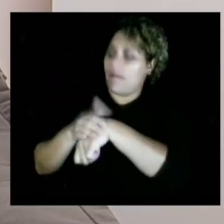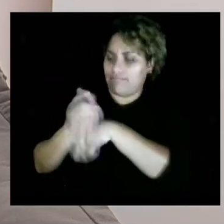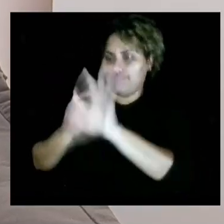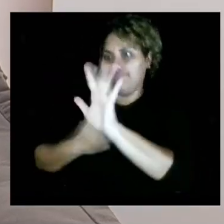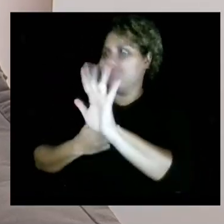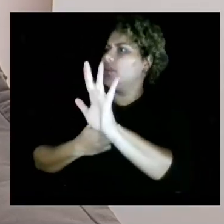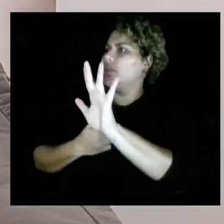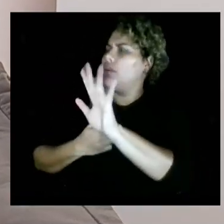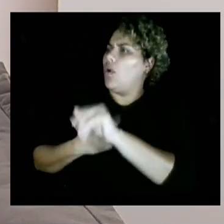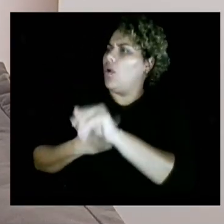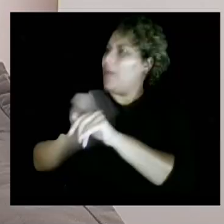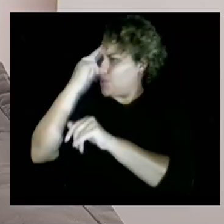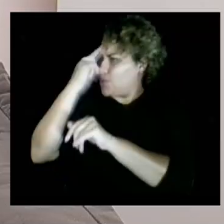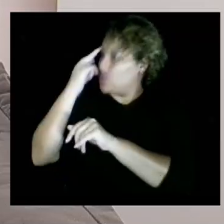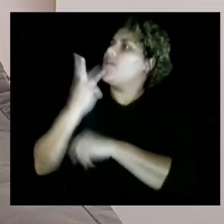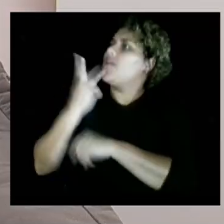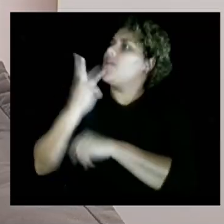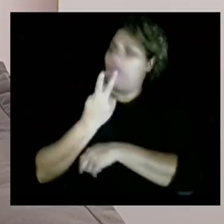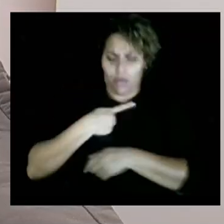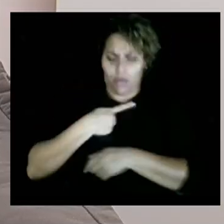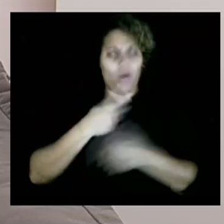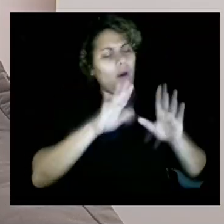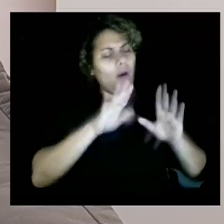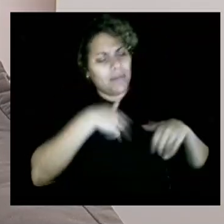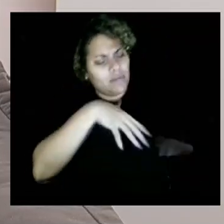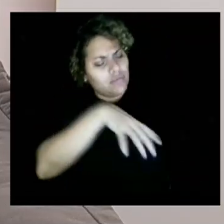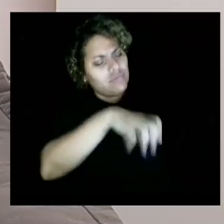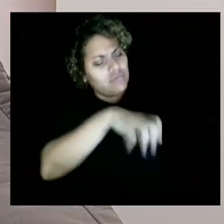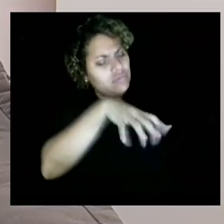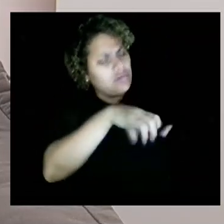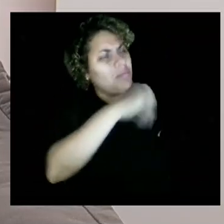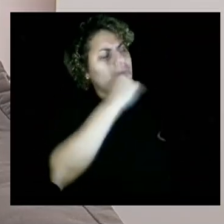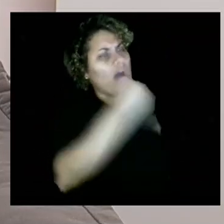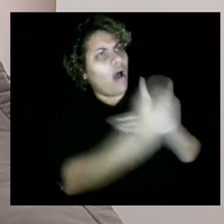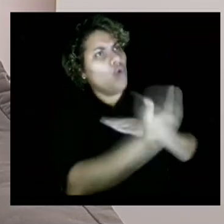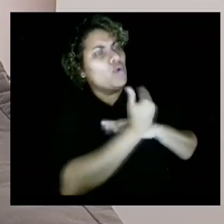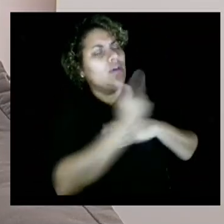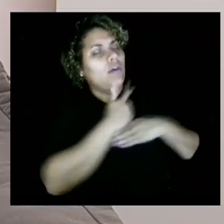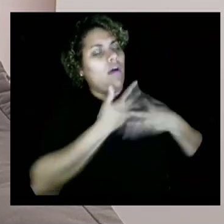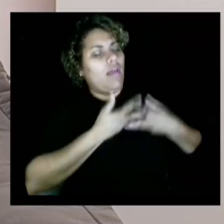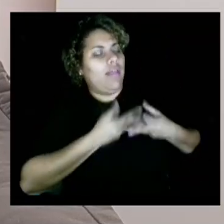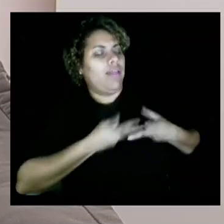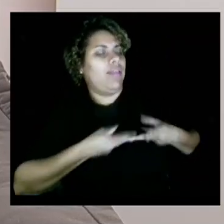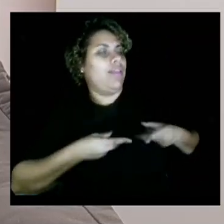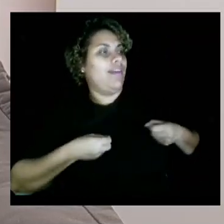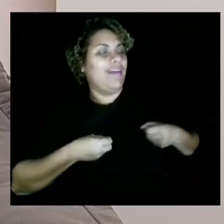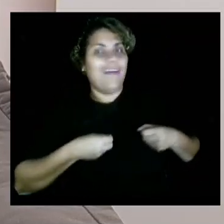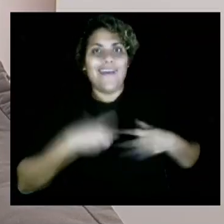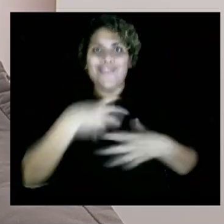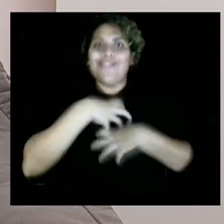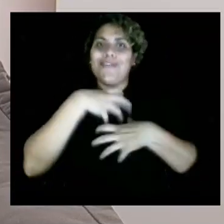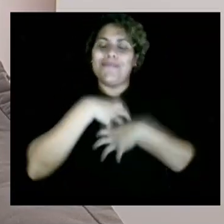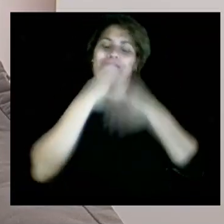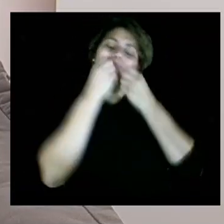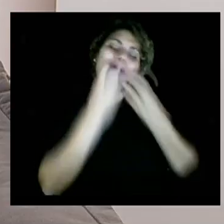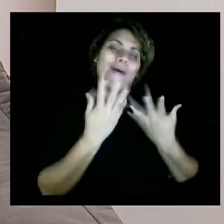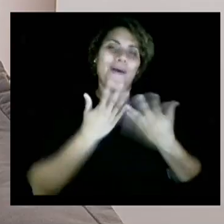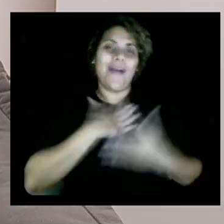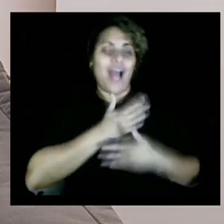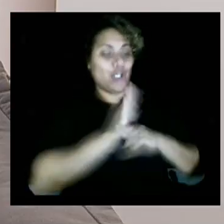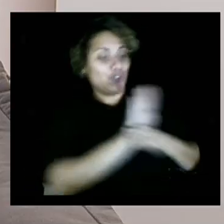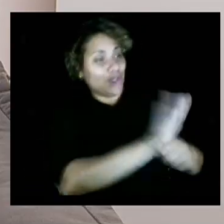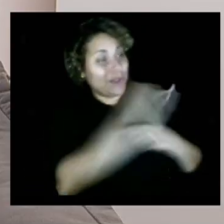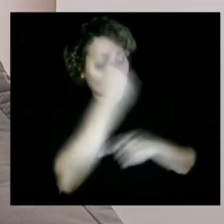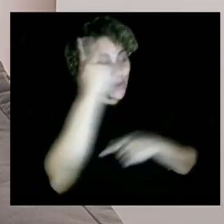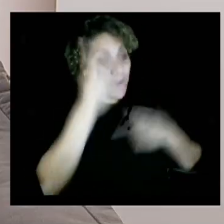uma melhorada, já aliviou? E é bom isso, né? A gente saber que a gente ajudou a pessoa a melhorar, a aliviar de uma certa forma.